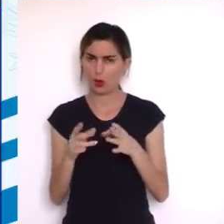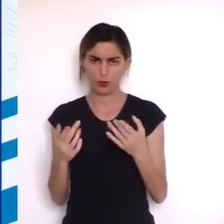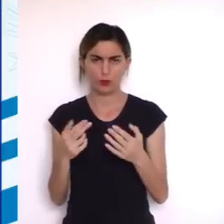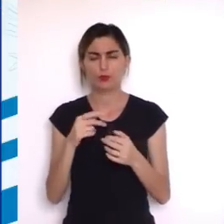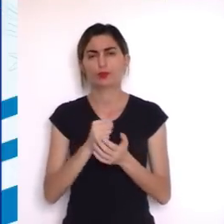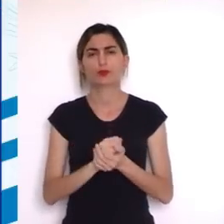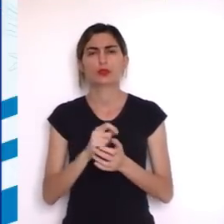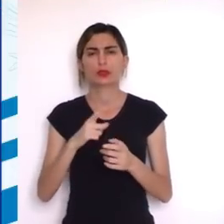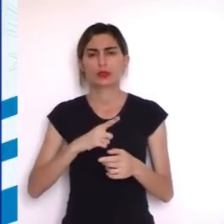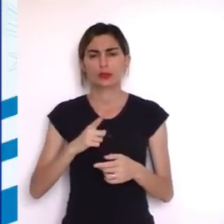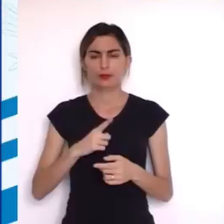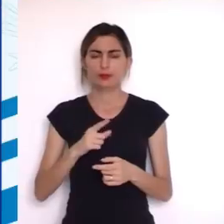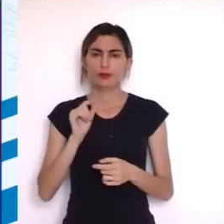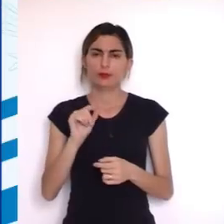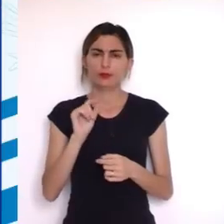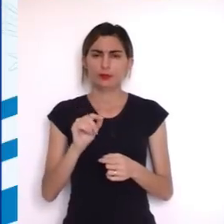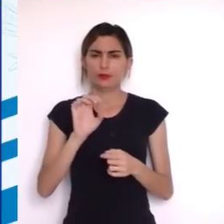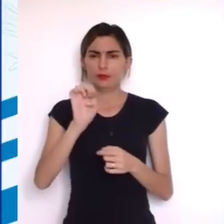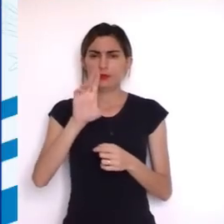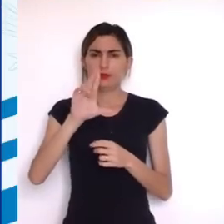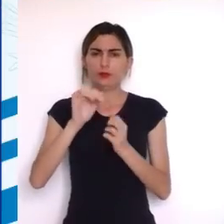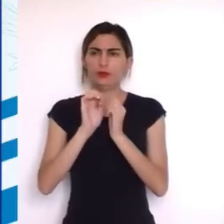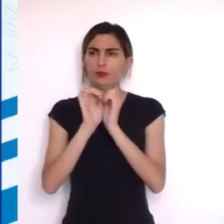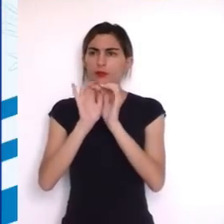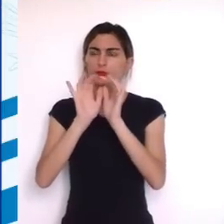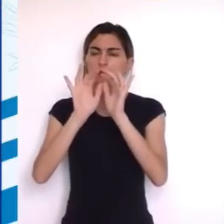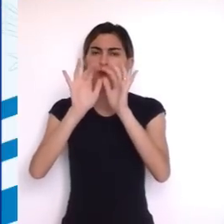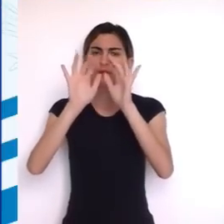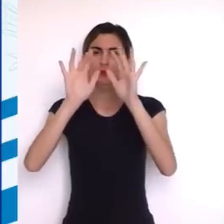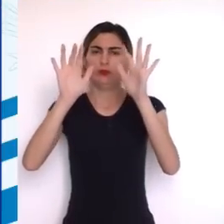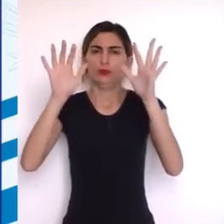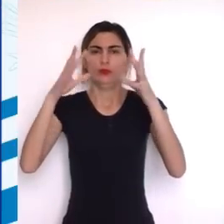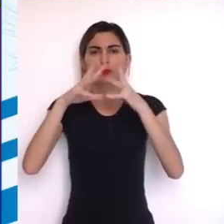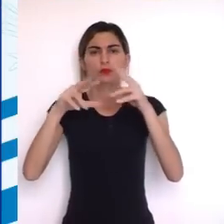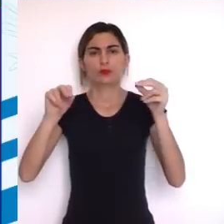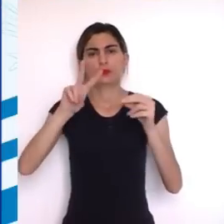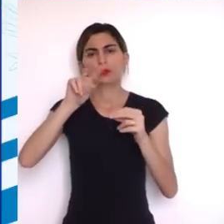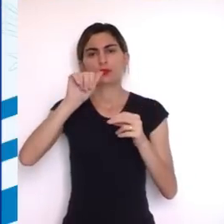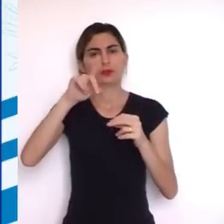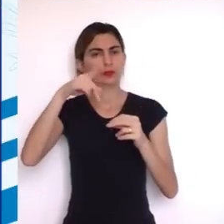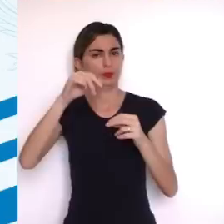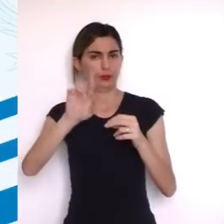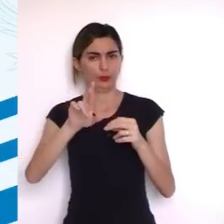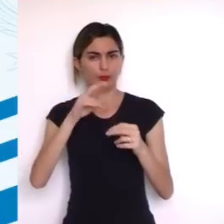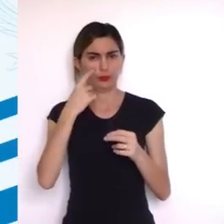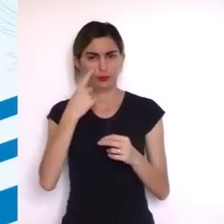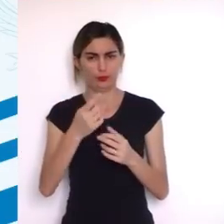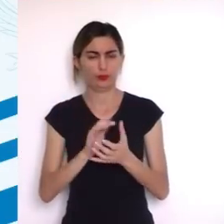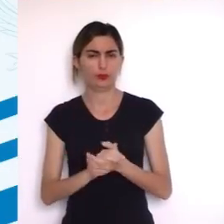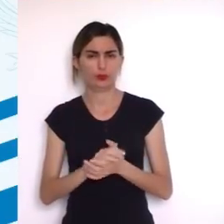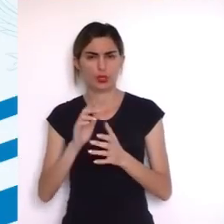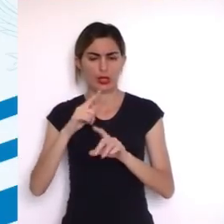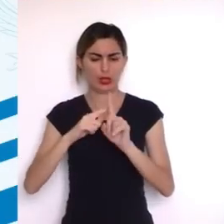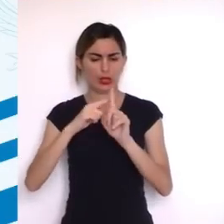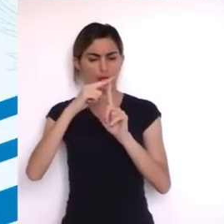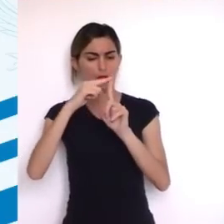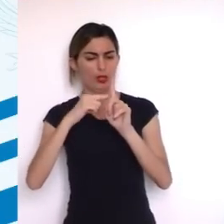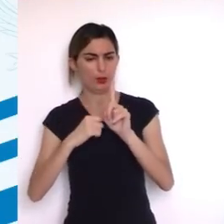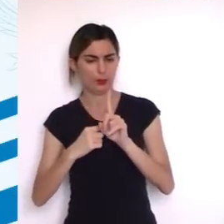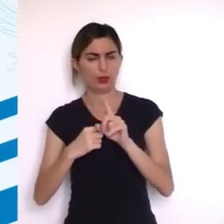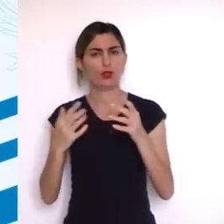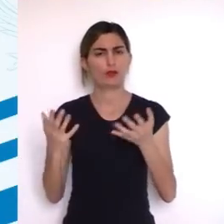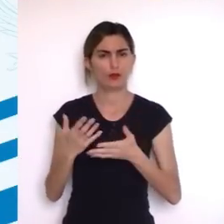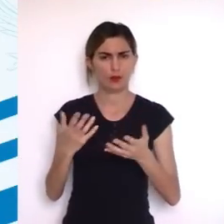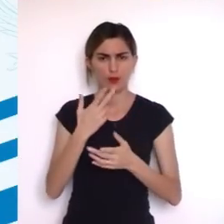ao ponto do gelo, e tenho aí a ebulição da água, que é o ponto de vapor. Já que eu falei para vocês sobre